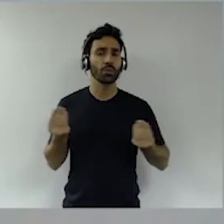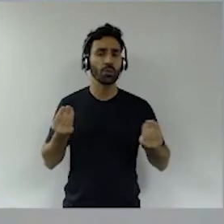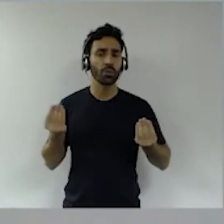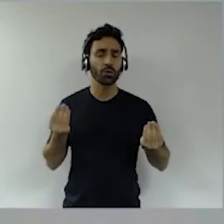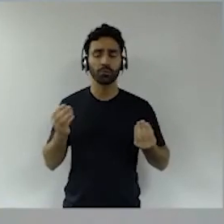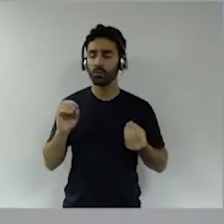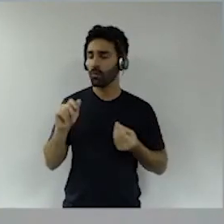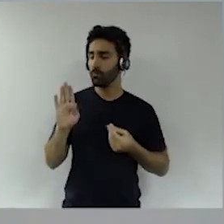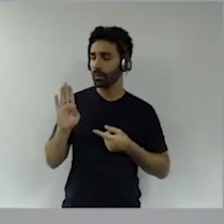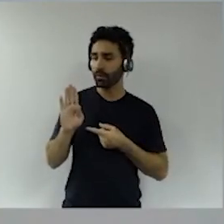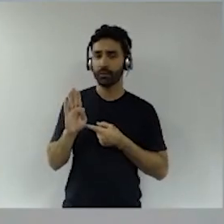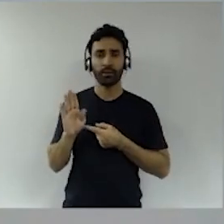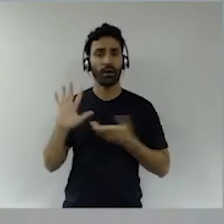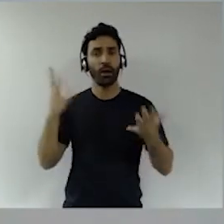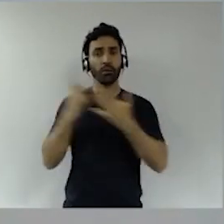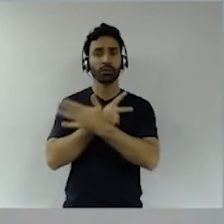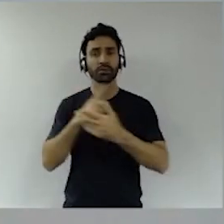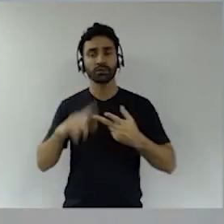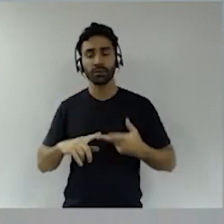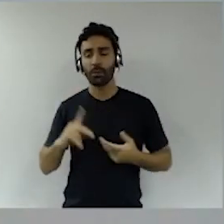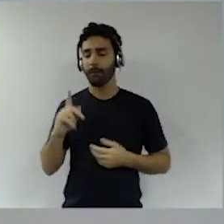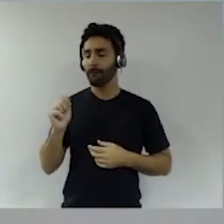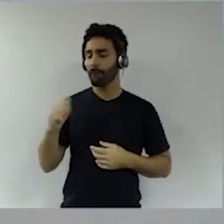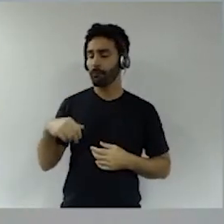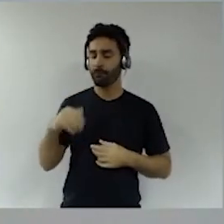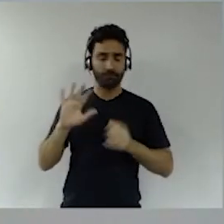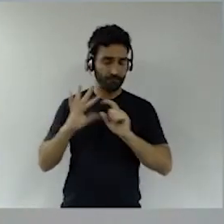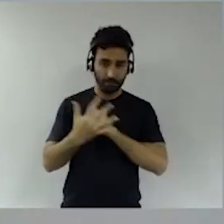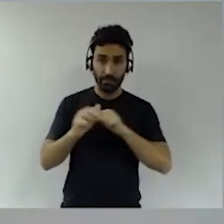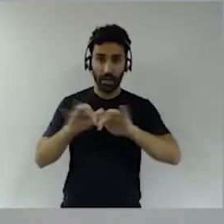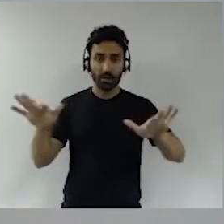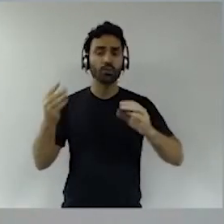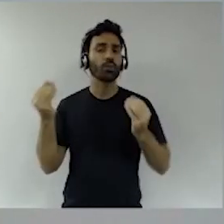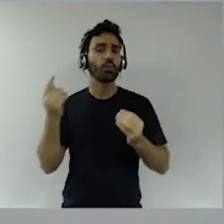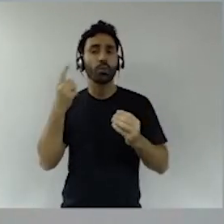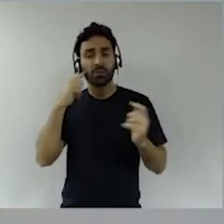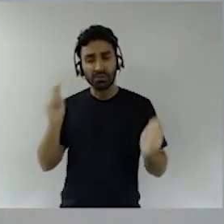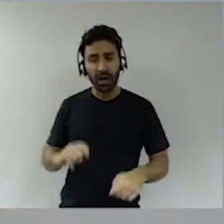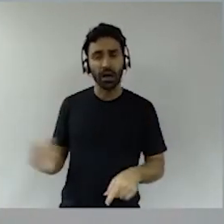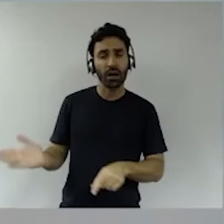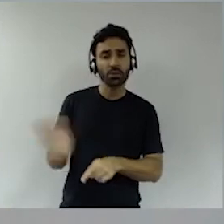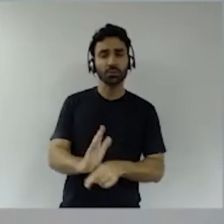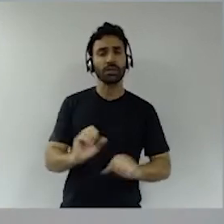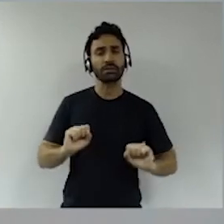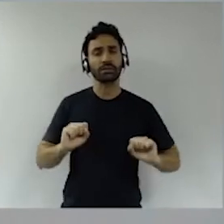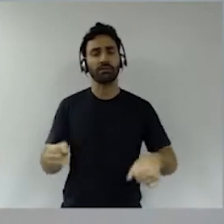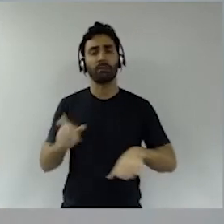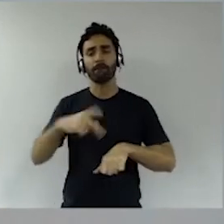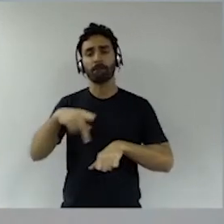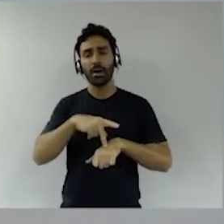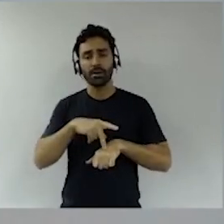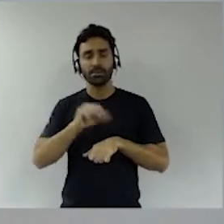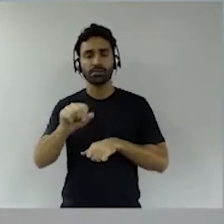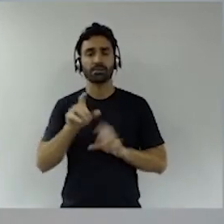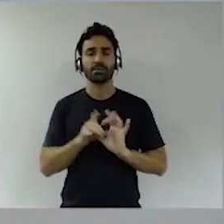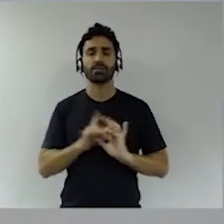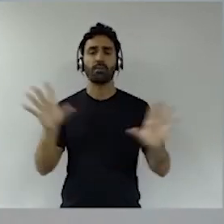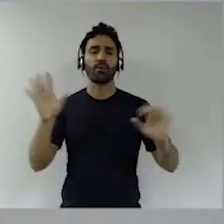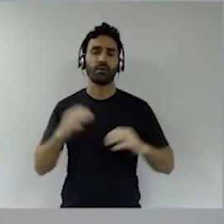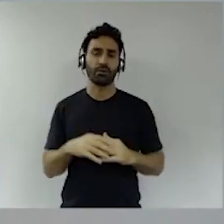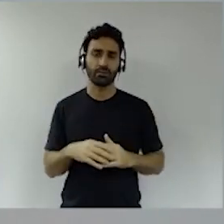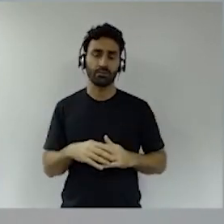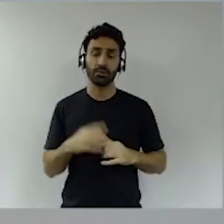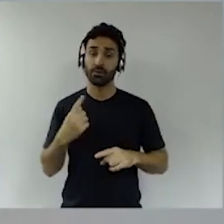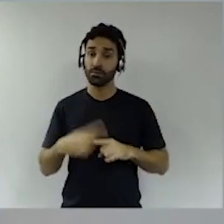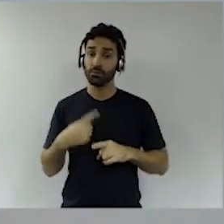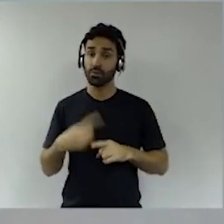numa pandemia como essa, pôde e pode contribuir na defesa do Estado Democrático de Direito? Afinal, a